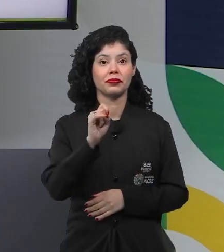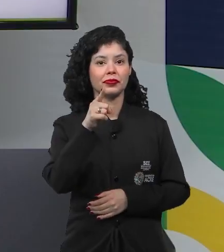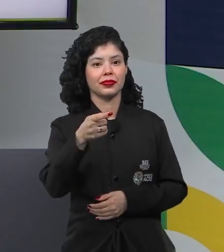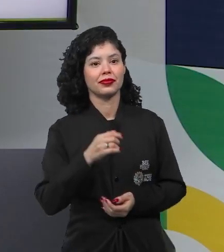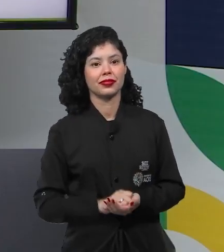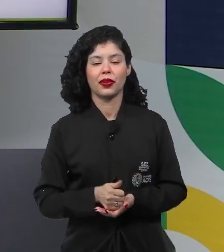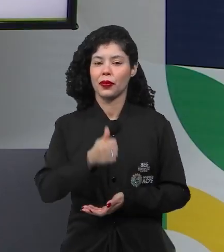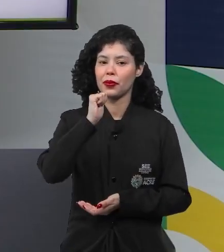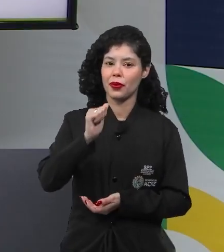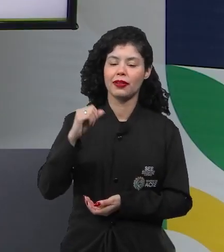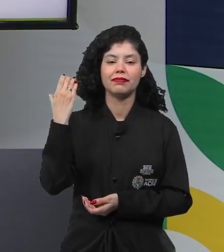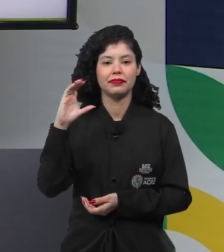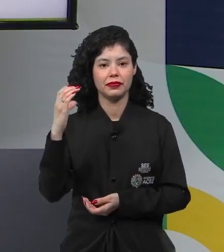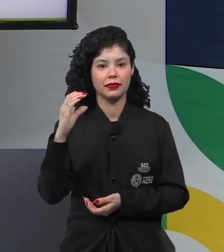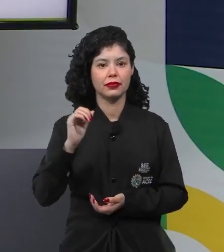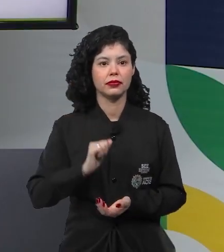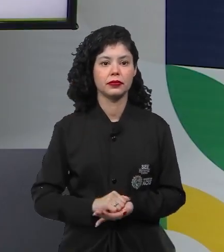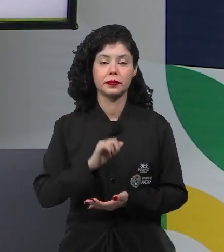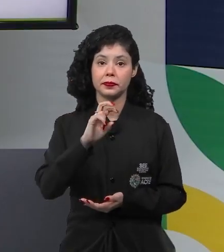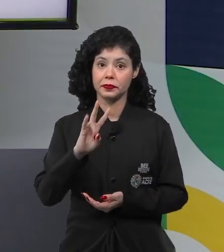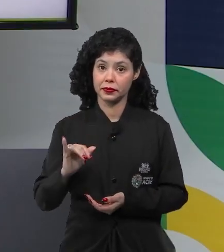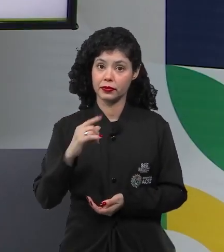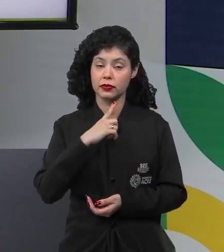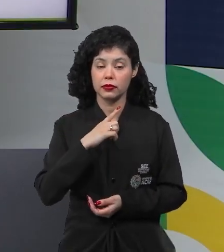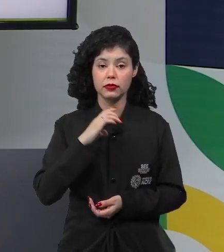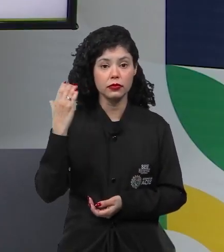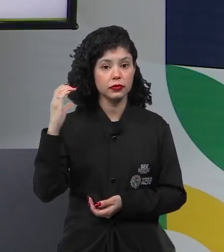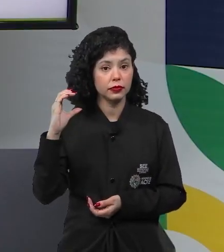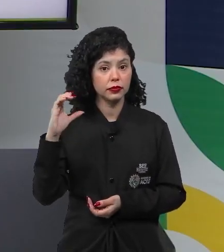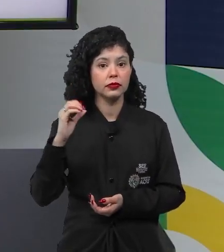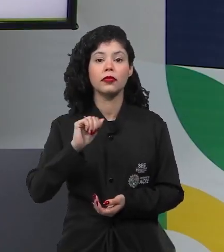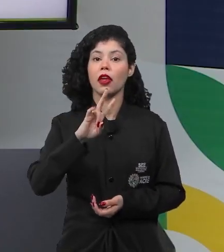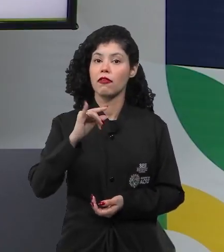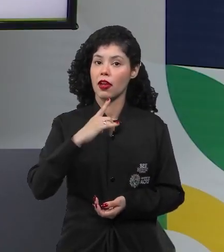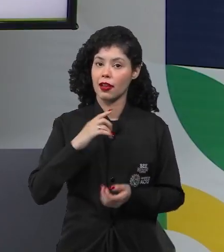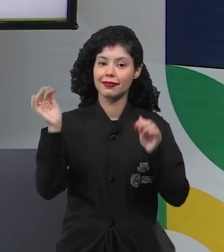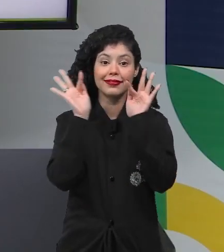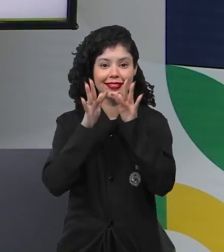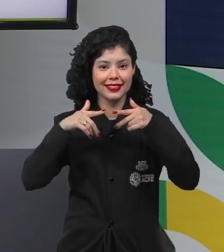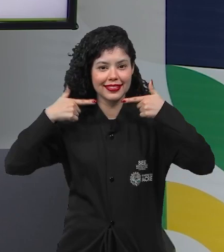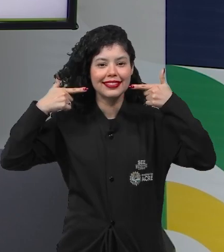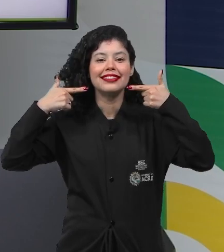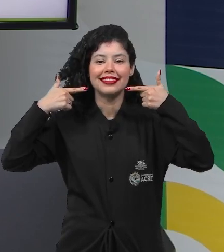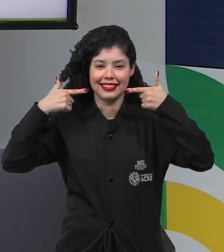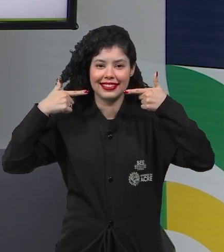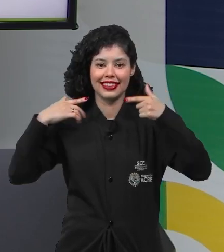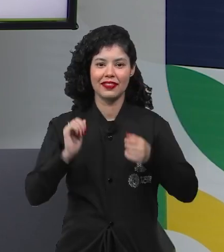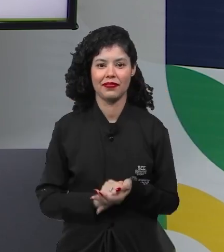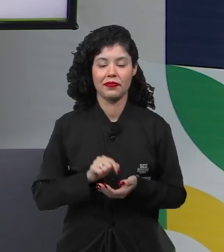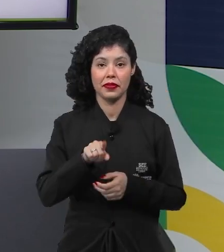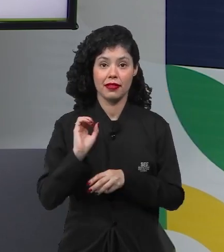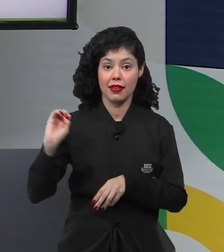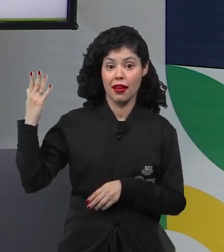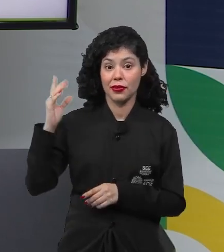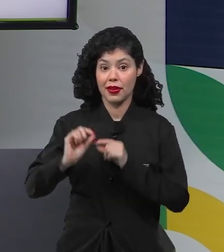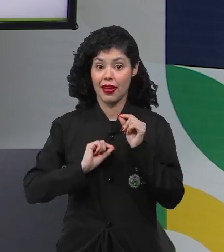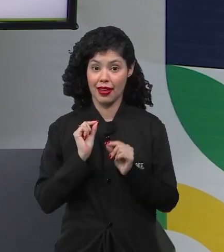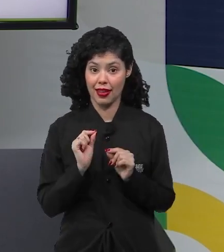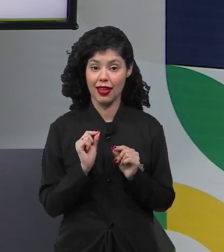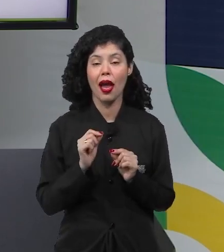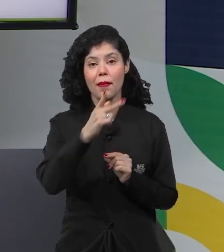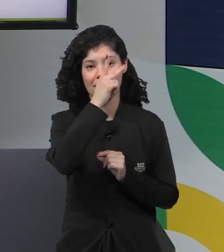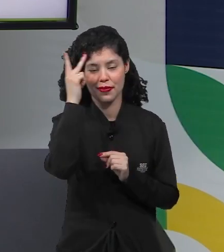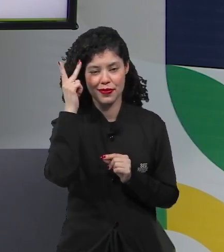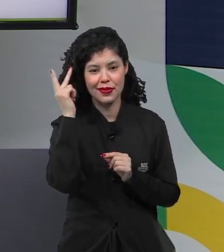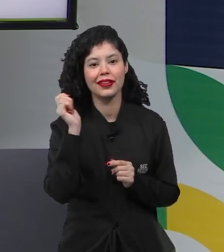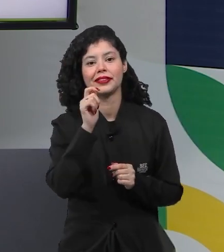você tomar esse produto, você tomar a Coca-Cola, você vai ficar feliz. Então, nesse caso aí, a